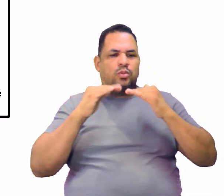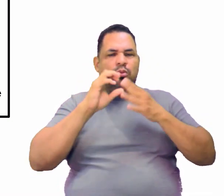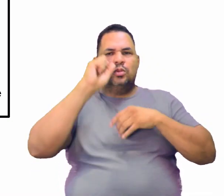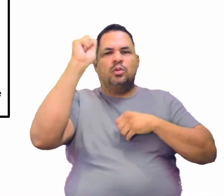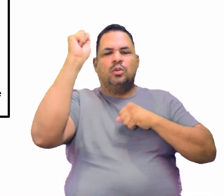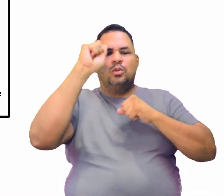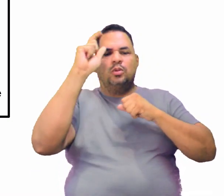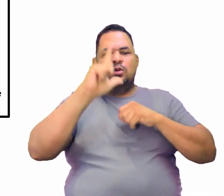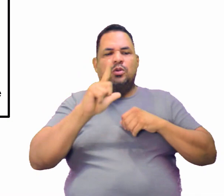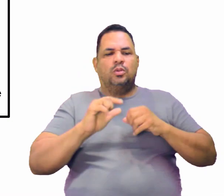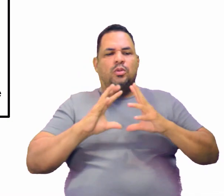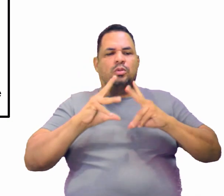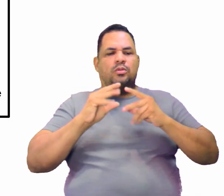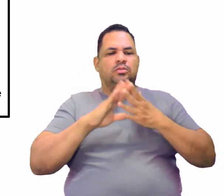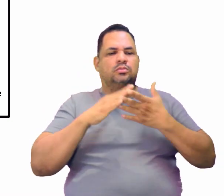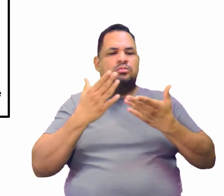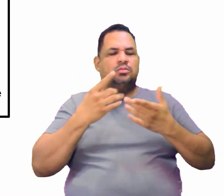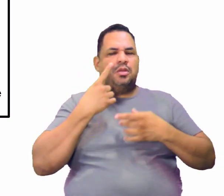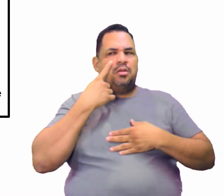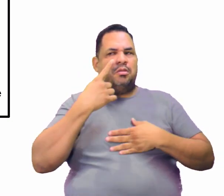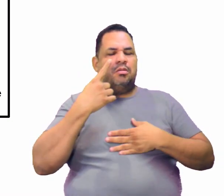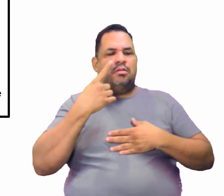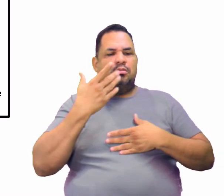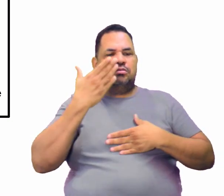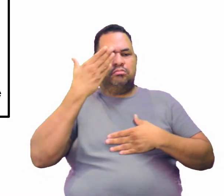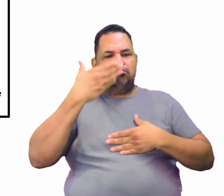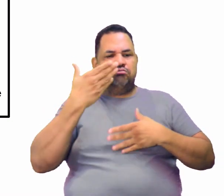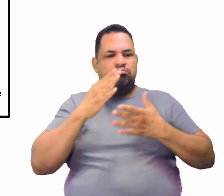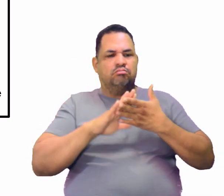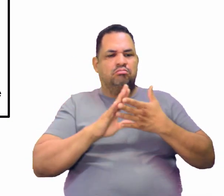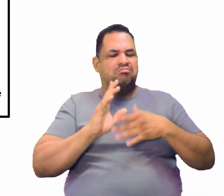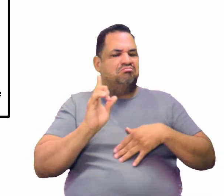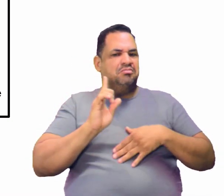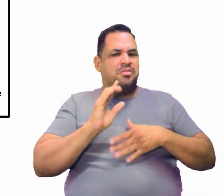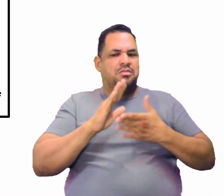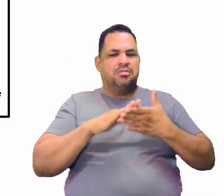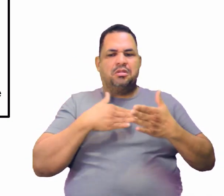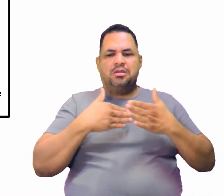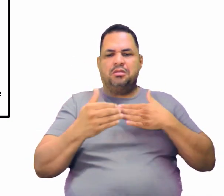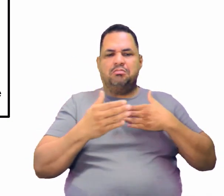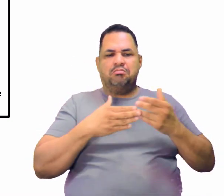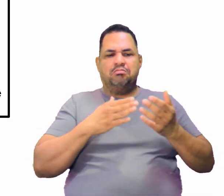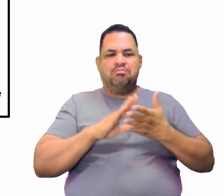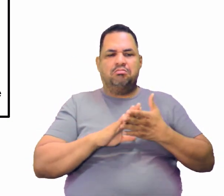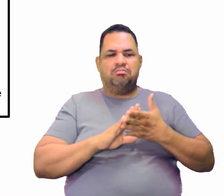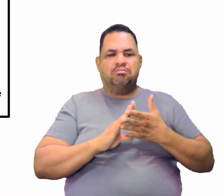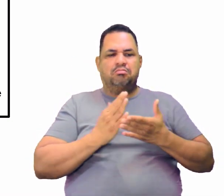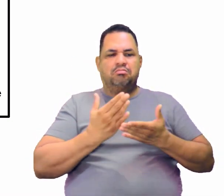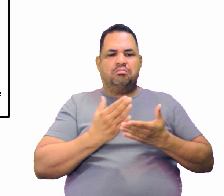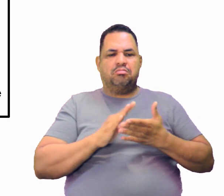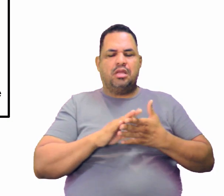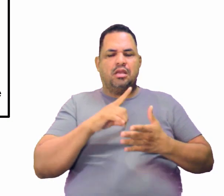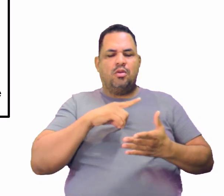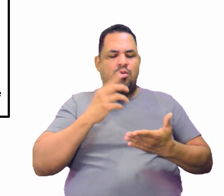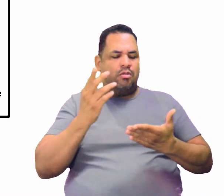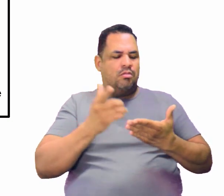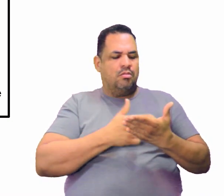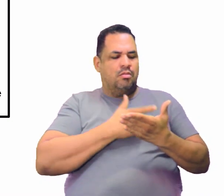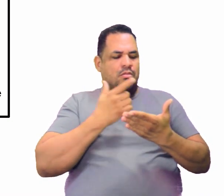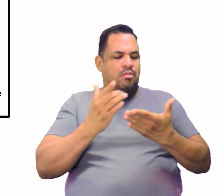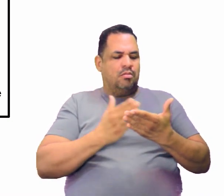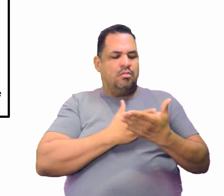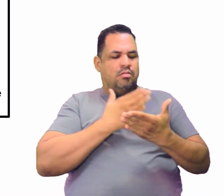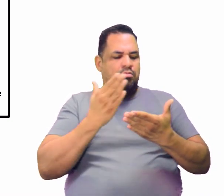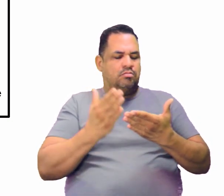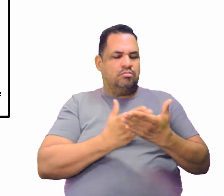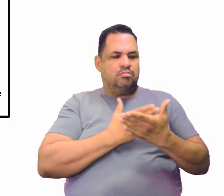azul, de tonta não mais olhou, para mim, para ninguém, cai no álbum de retratos. Então,